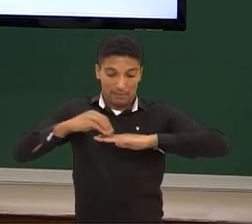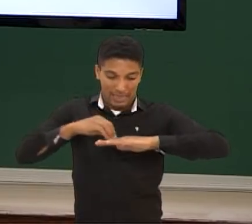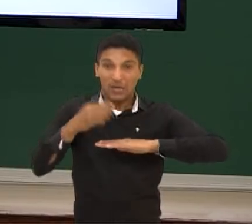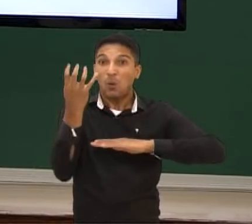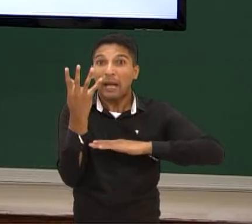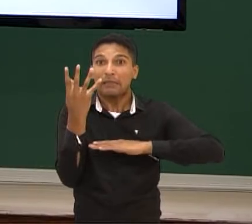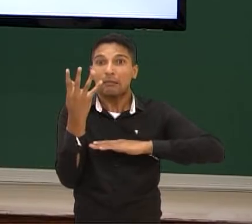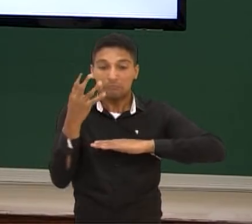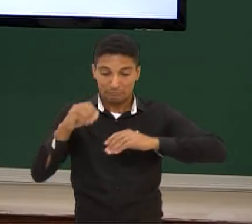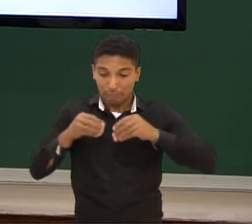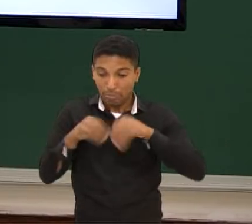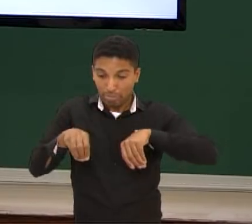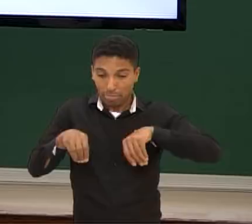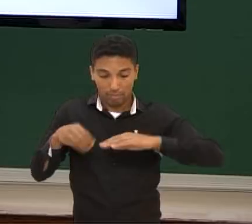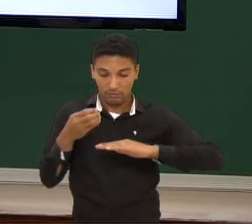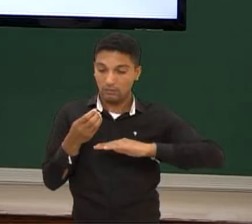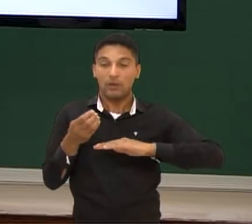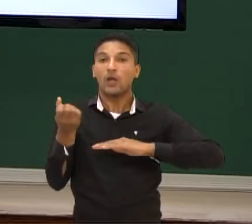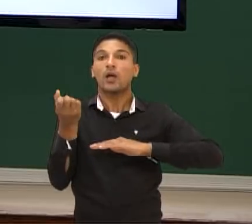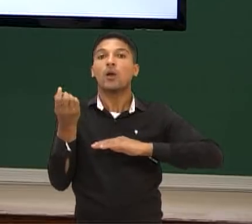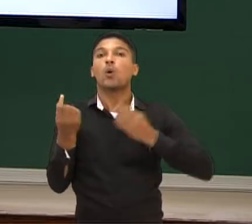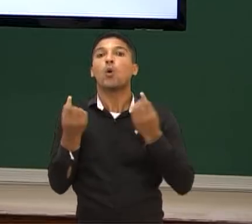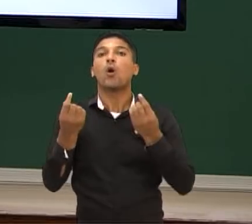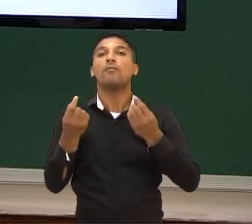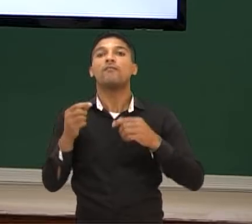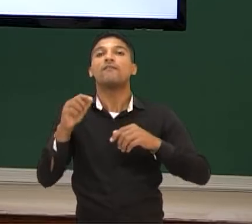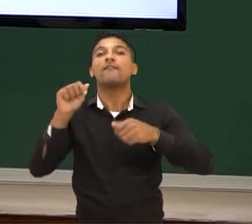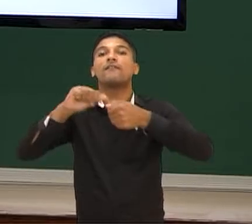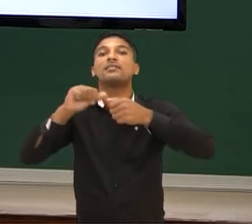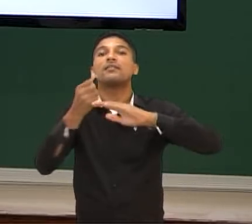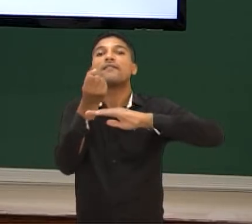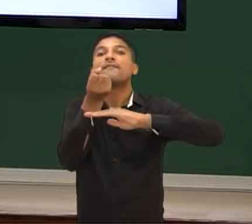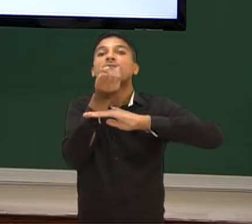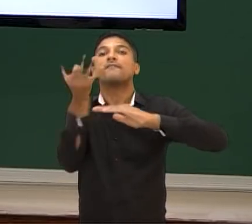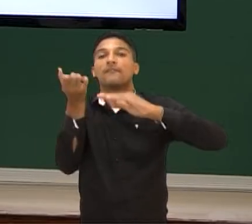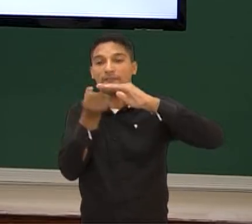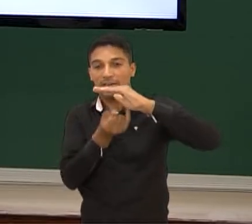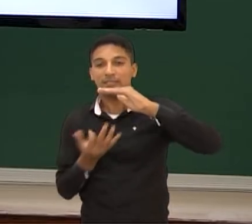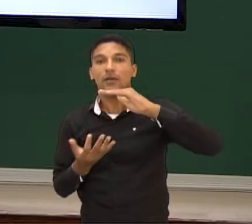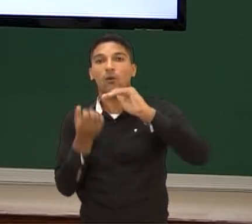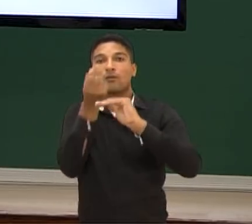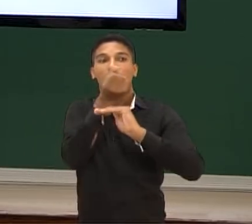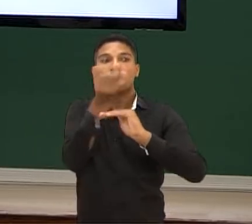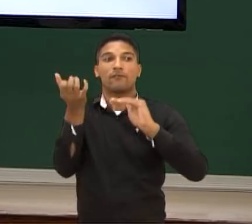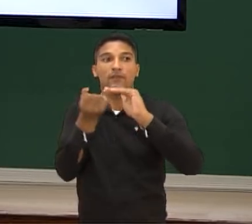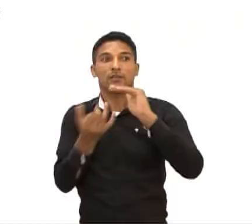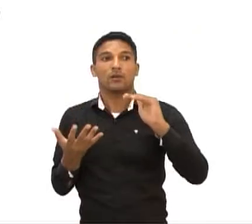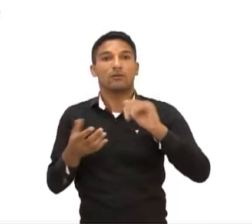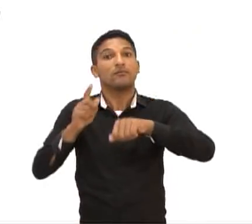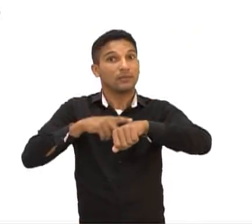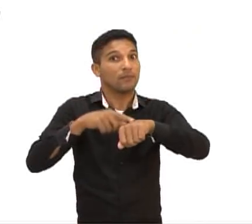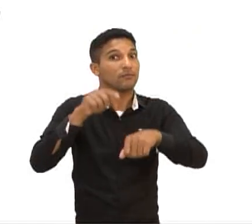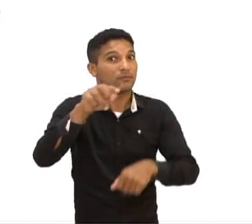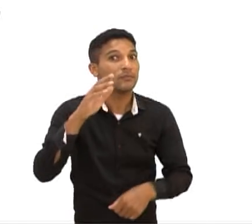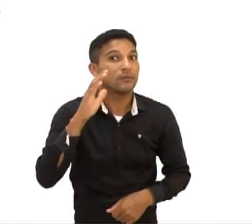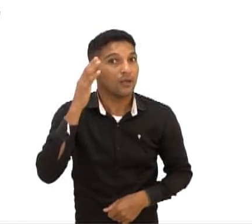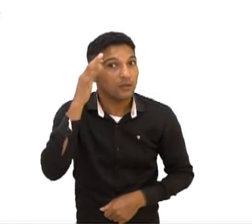quantos não foram, certo? A partir disso, vocês conseguem verificar as duas frações. Um tempinho para vocês.